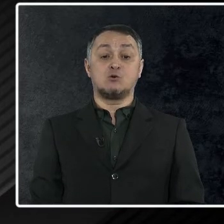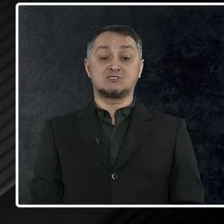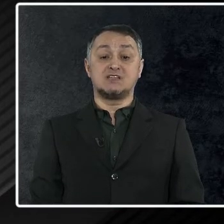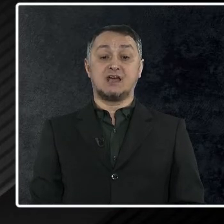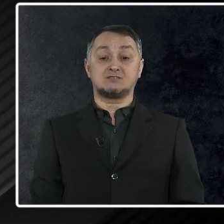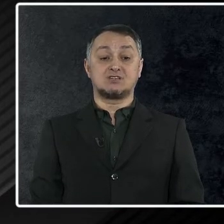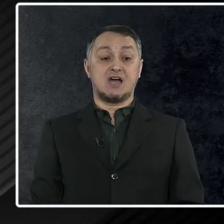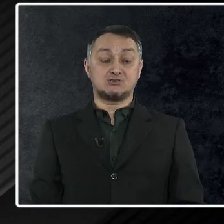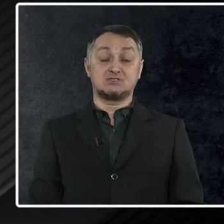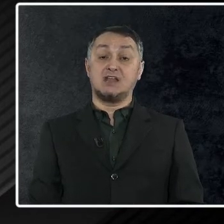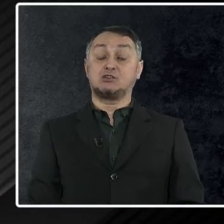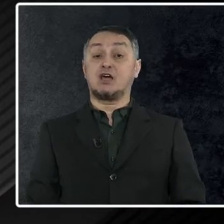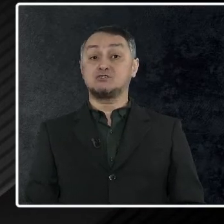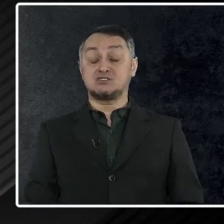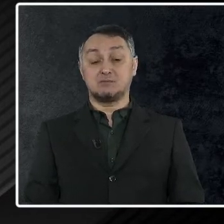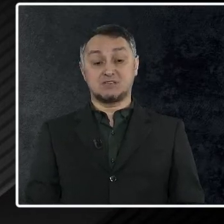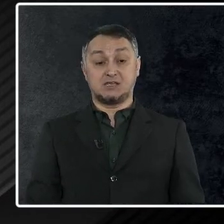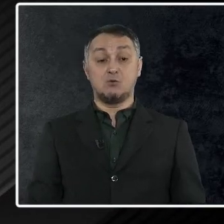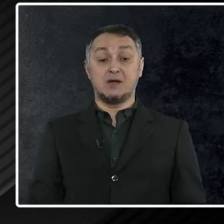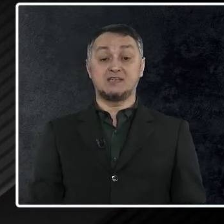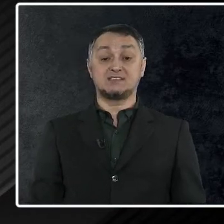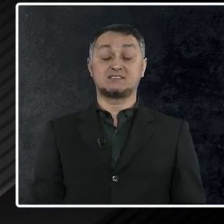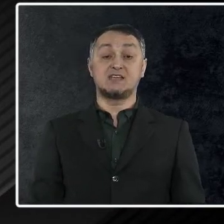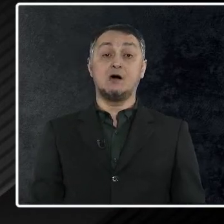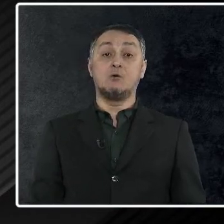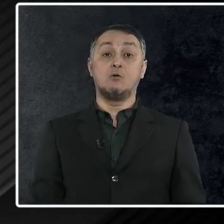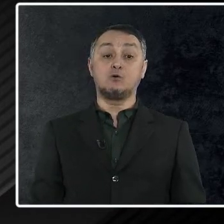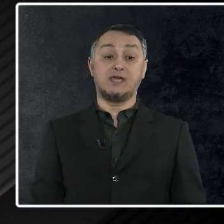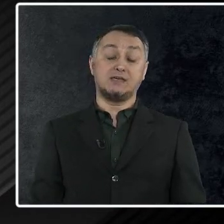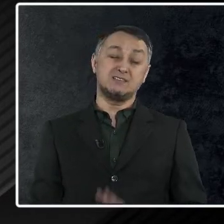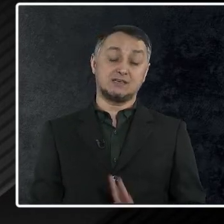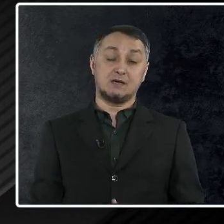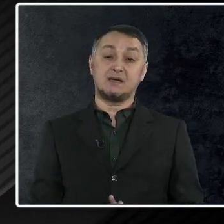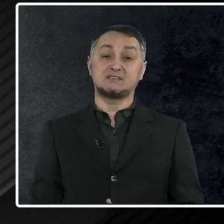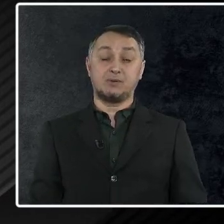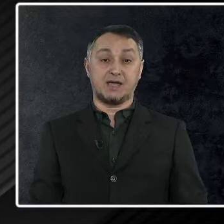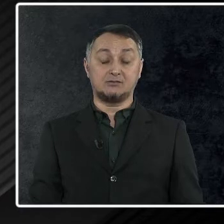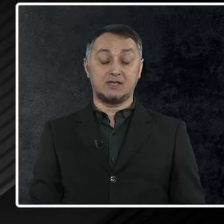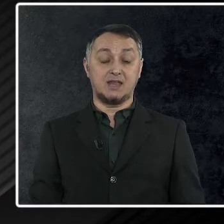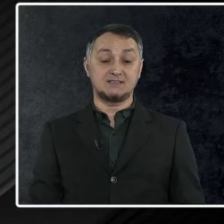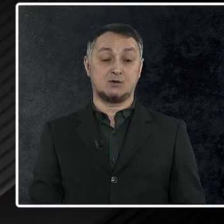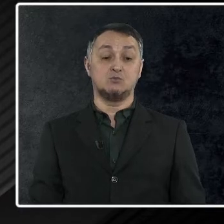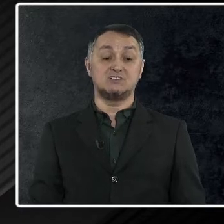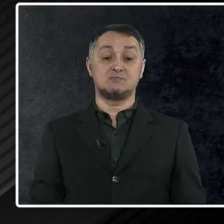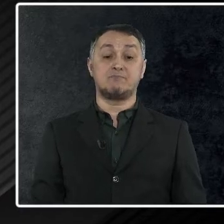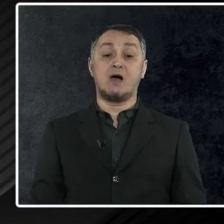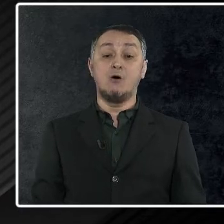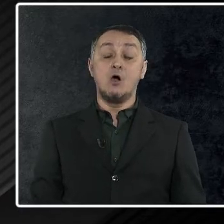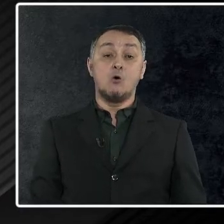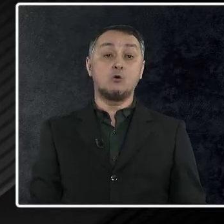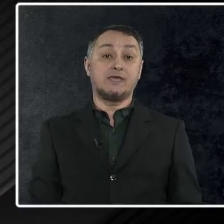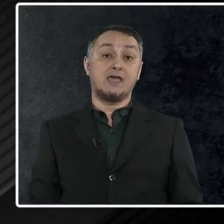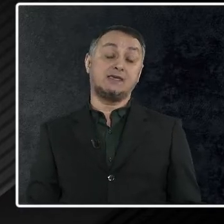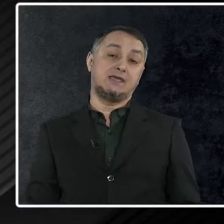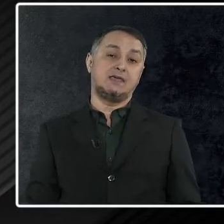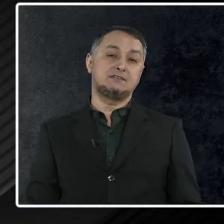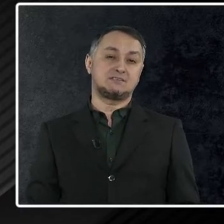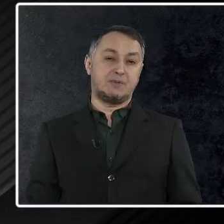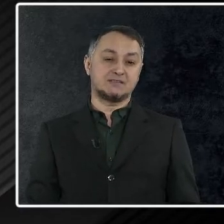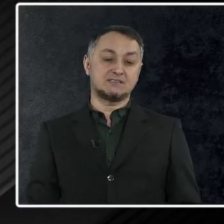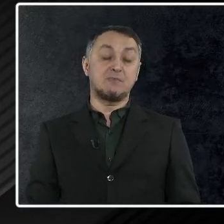são considerados gastos eleitorais, nós temos aqui uma exceção, isso aqui é mais aplicado em eleição municipal. O